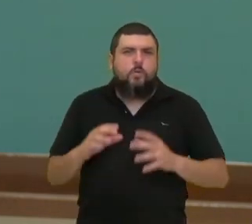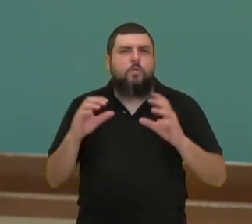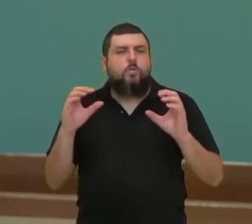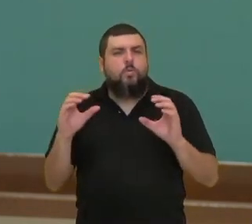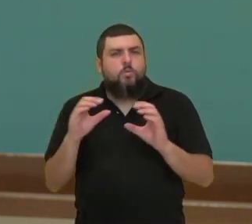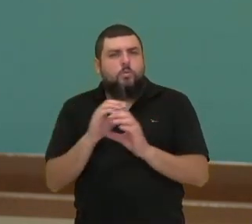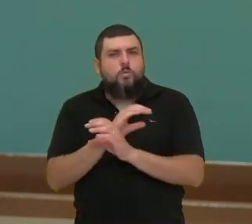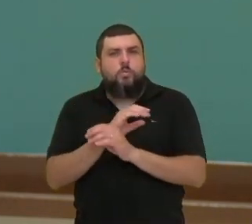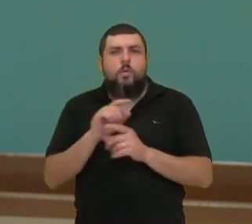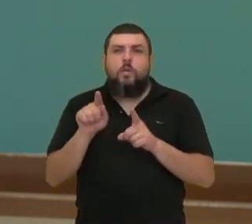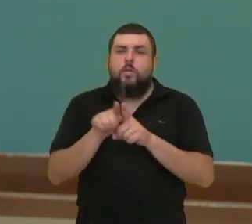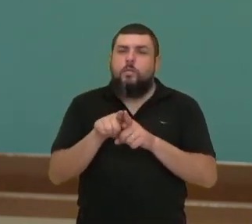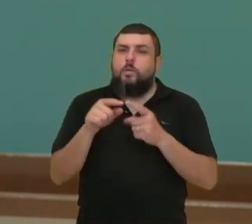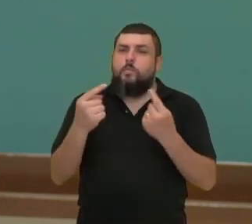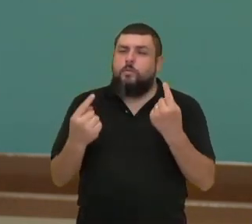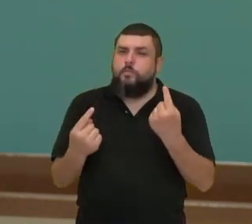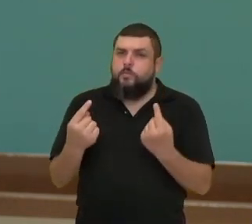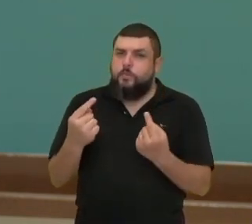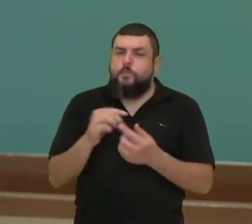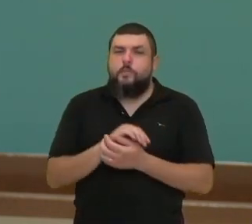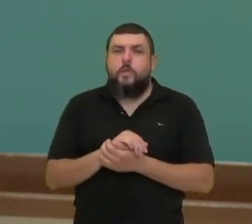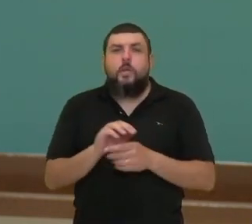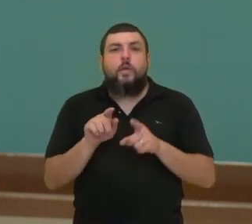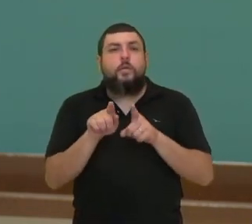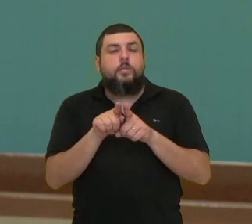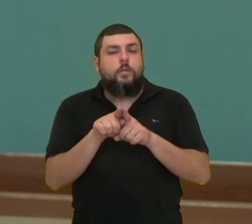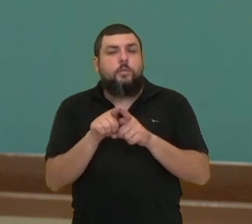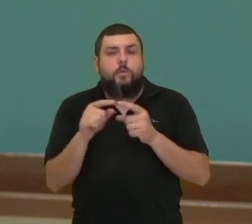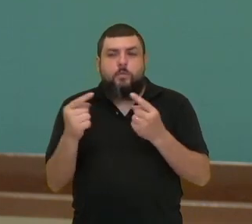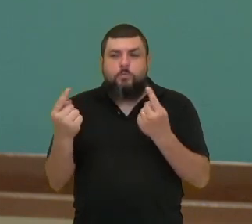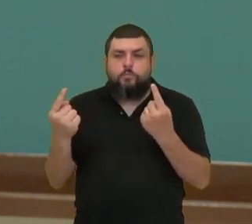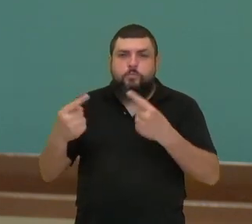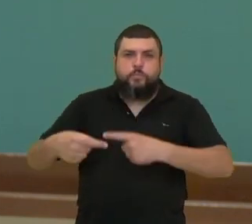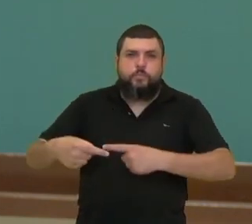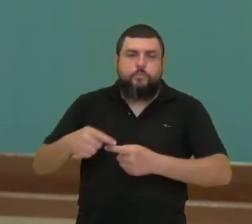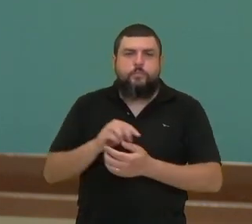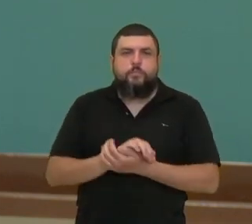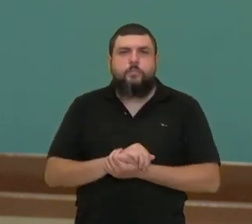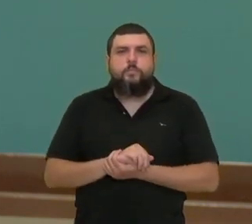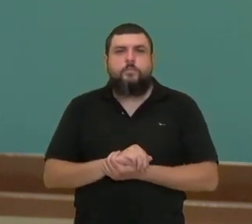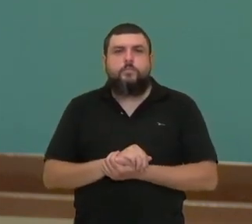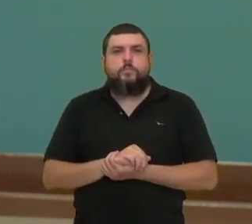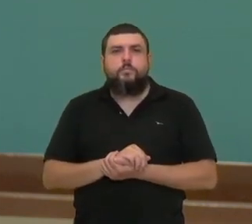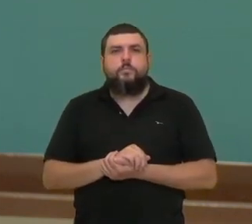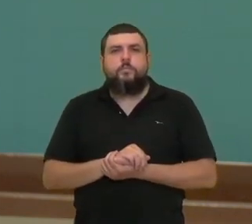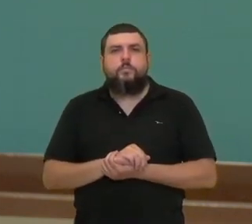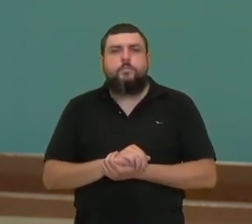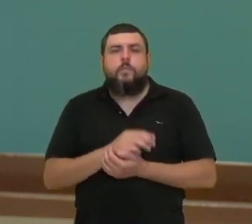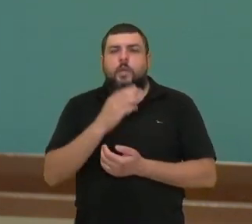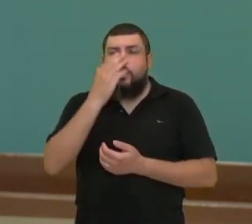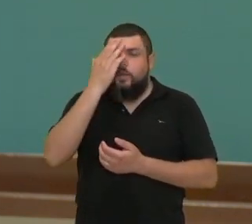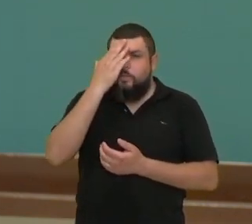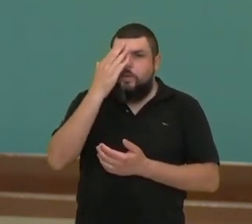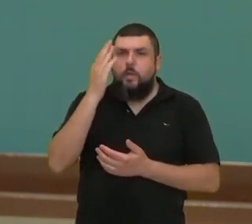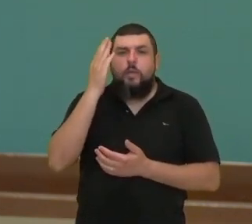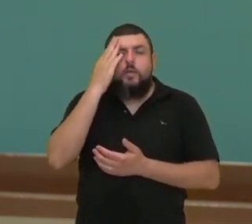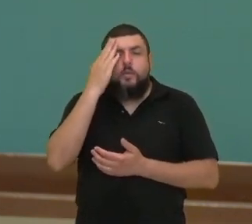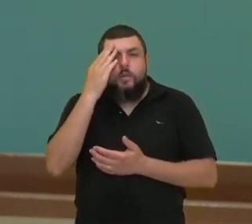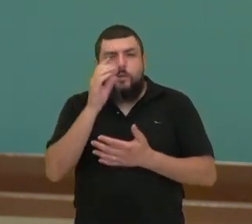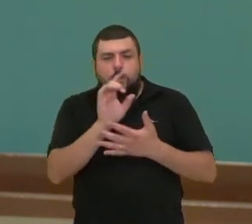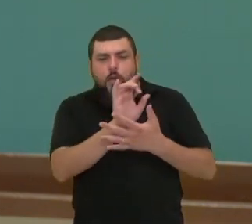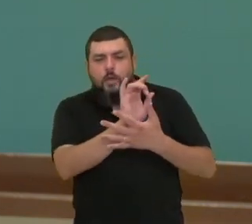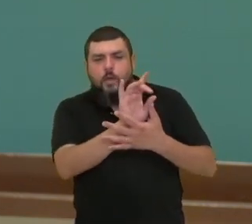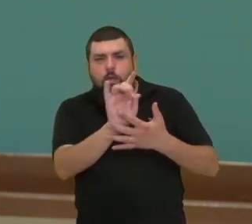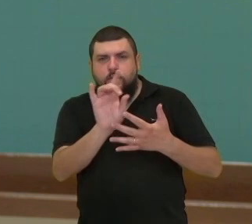de alternância, ideias de oposição. Então, sabendo ali quais são cada uma delas, você